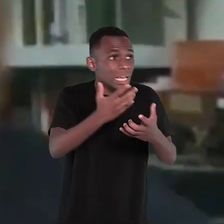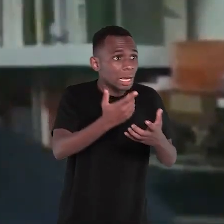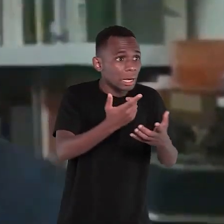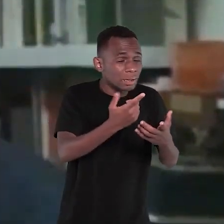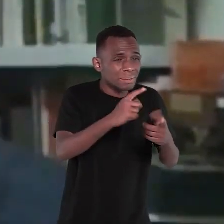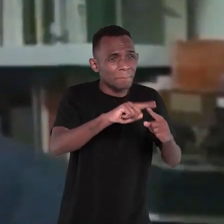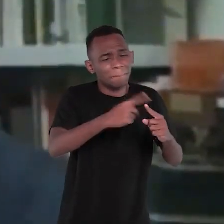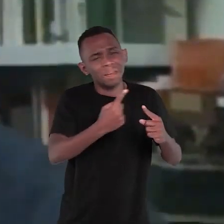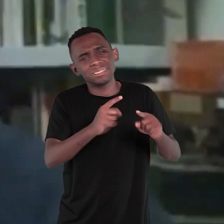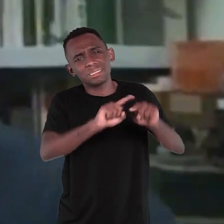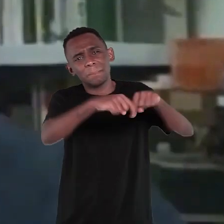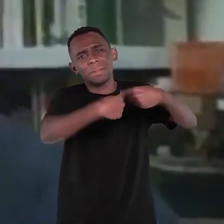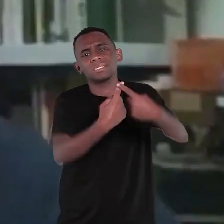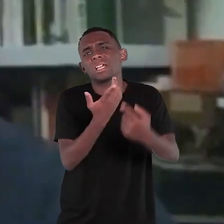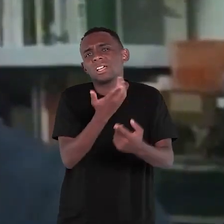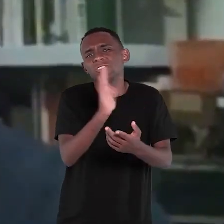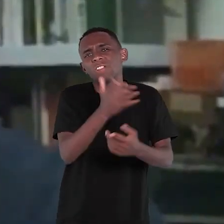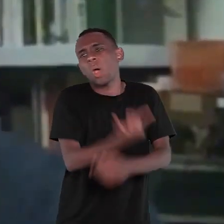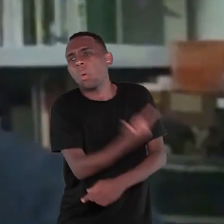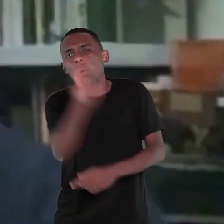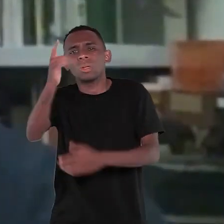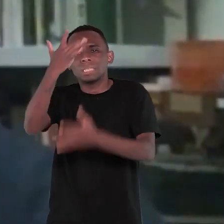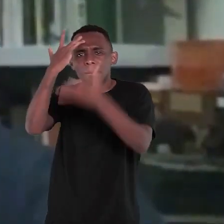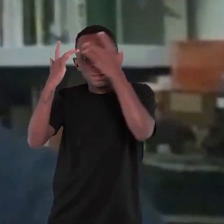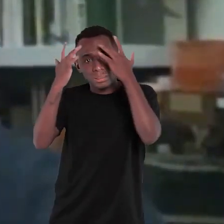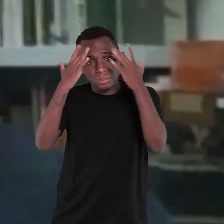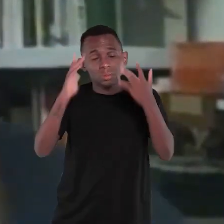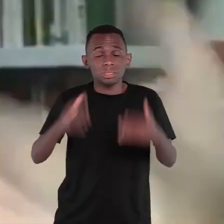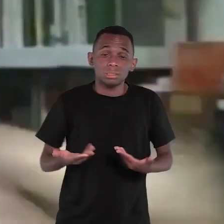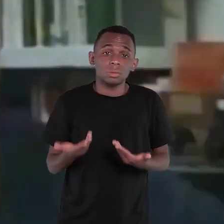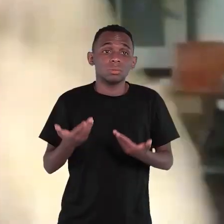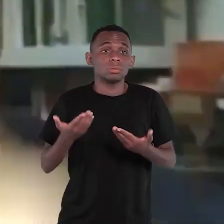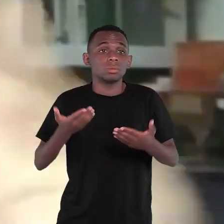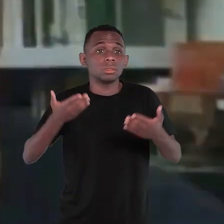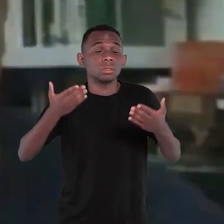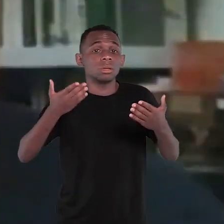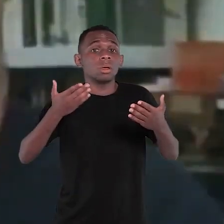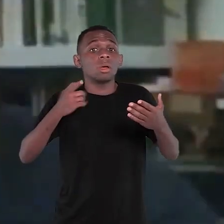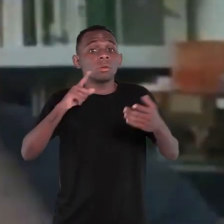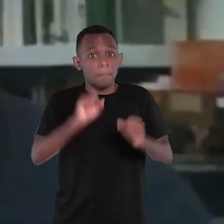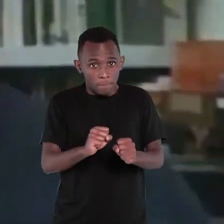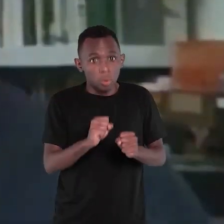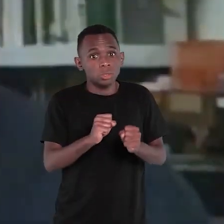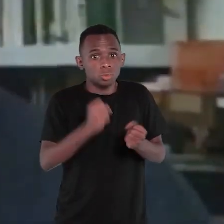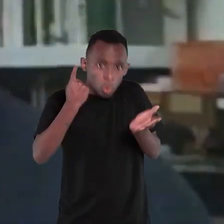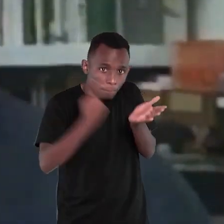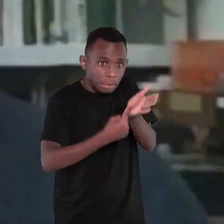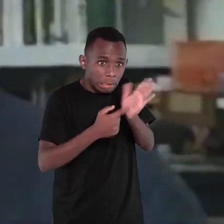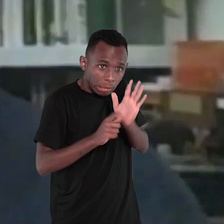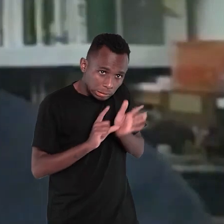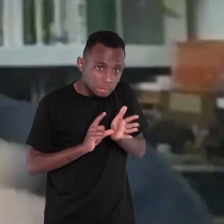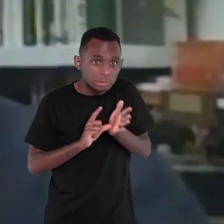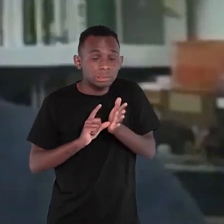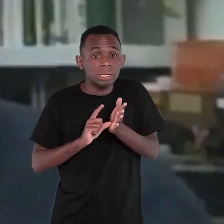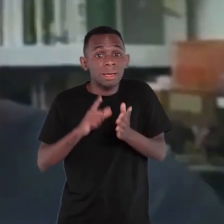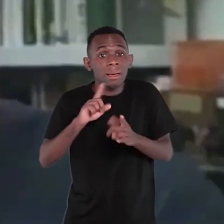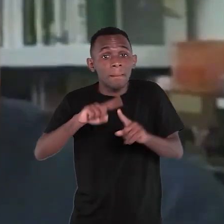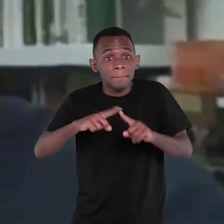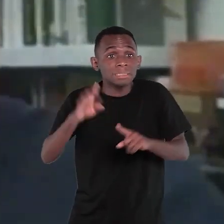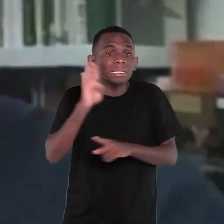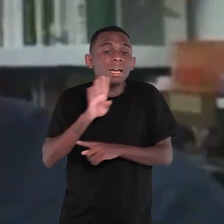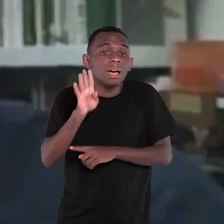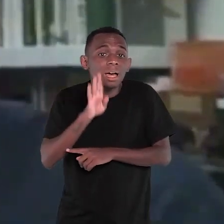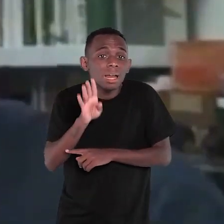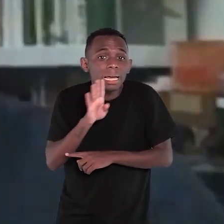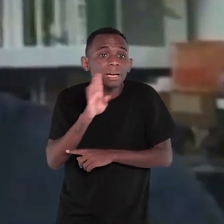está emprestado para outras pessoas, né? Então aí você entra lá, você faz uma reserva. Só que o bacana é que você